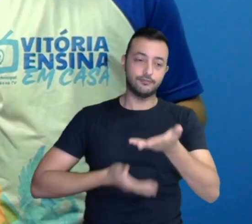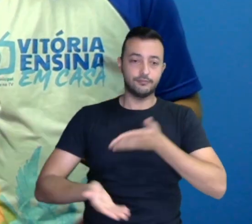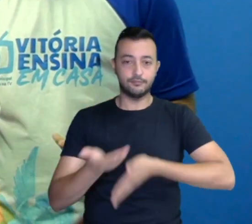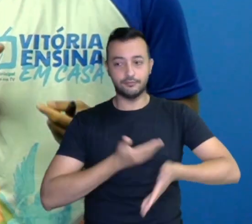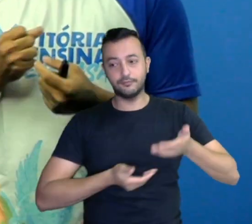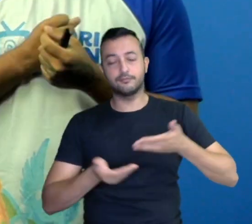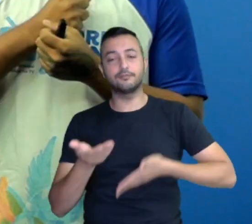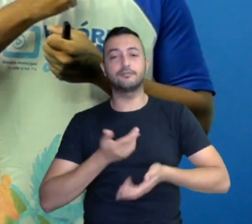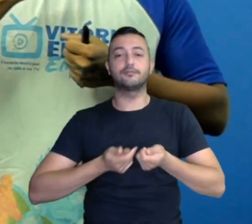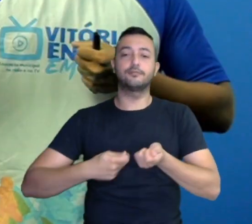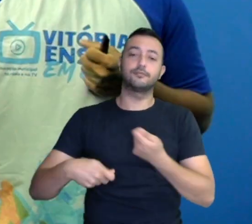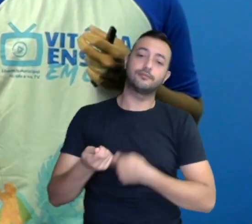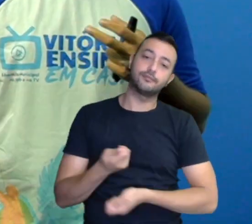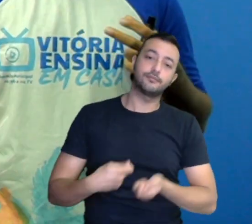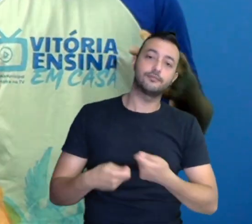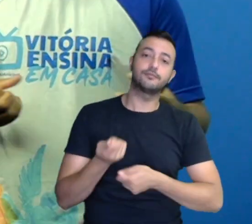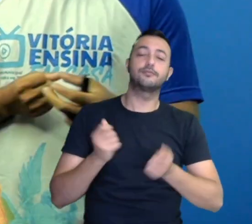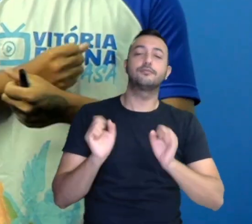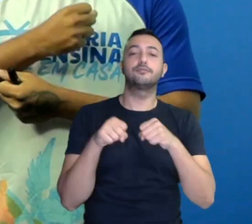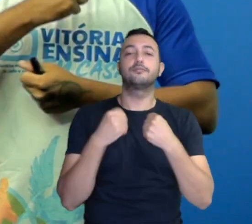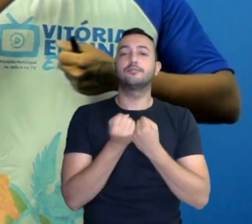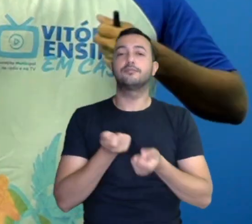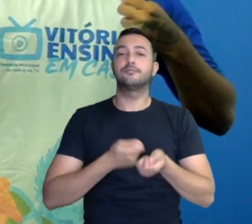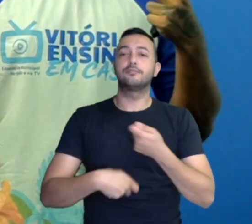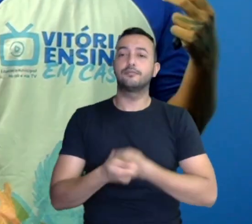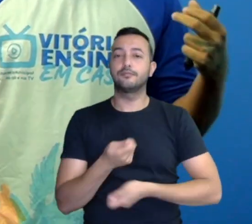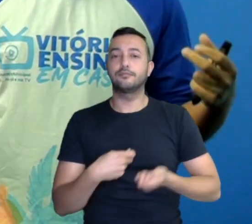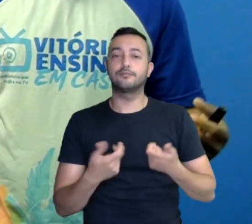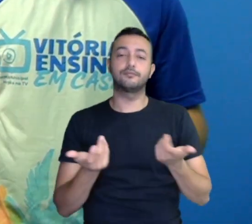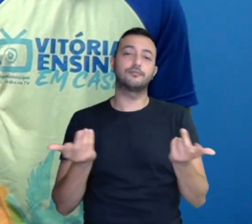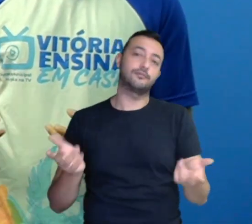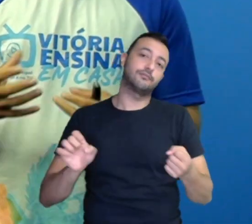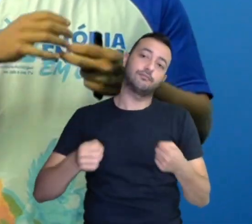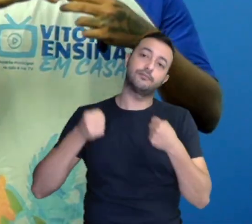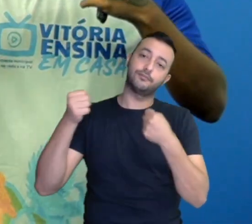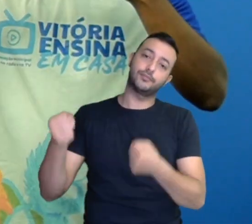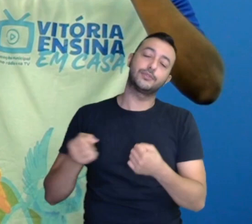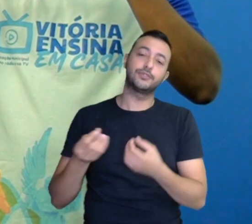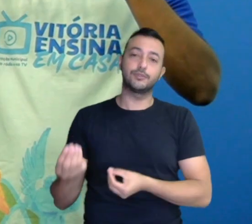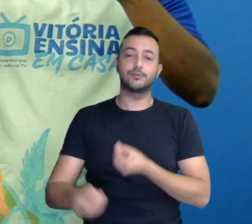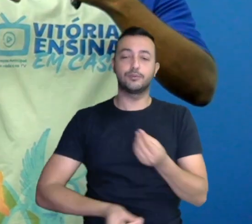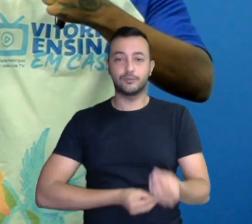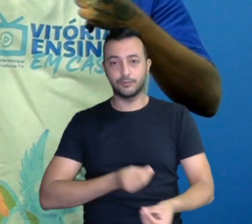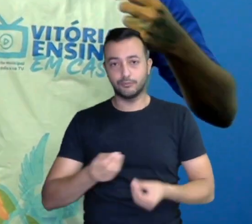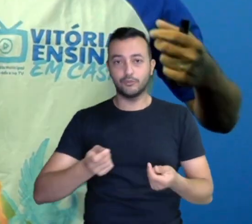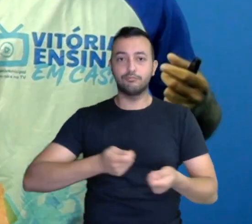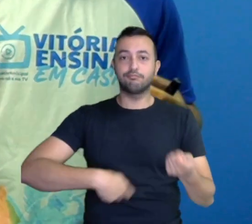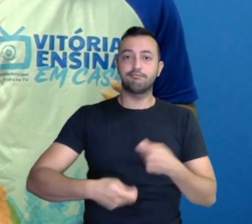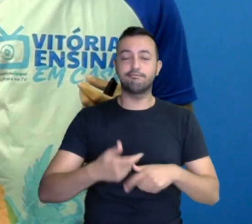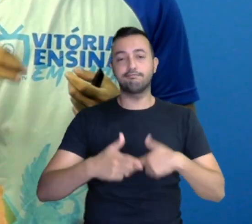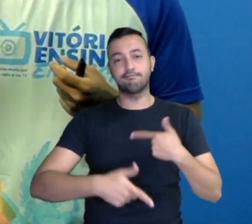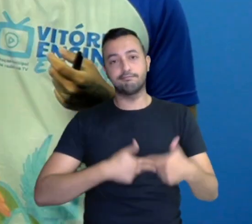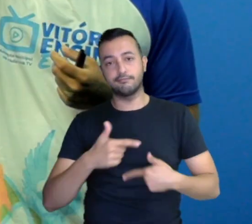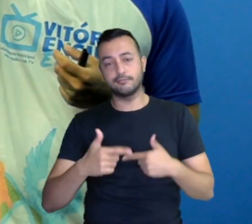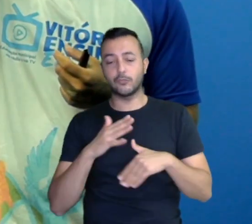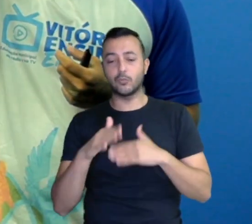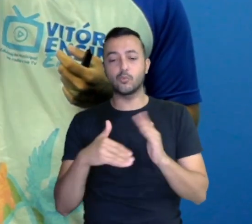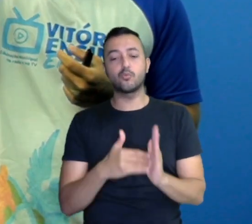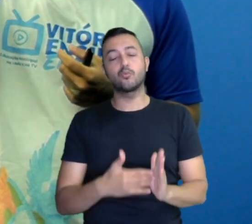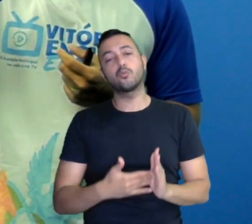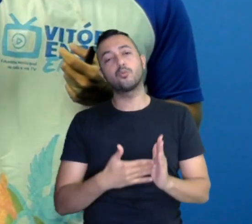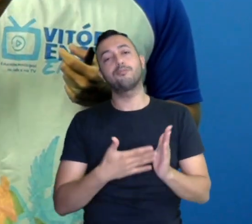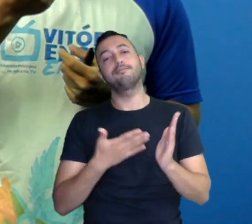relações econômicas, as relações sociais, as relações de poder, as relações de trabalho, tudo isso